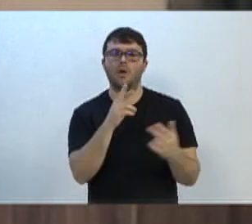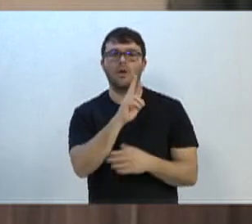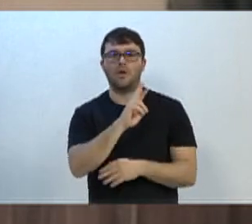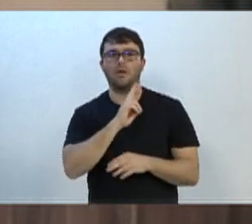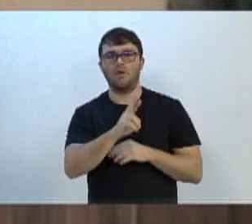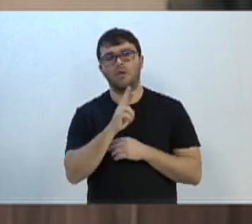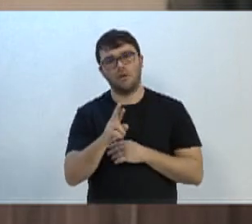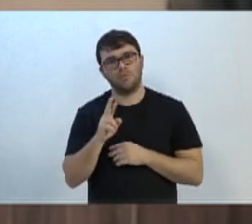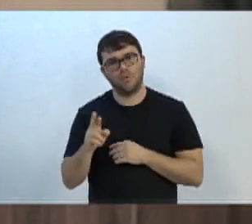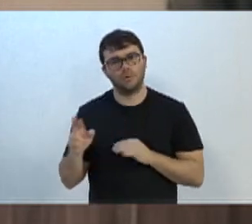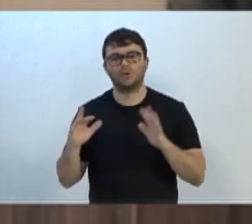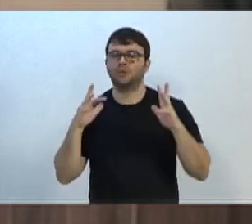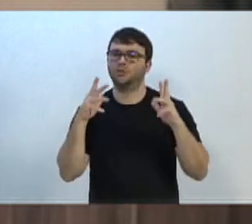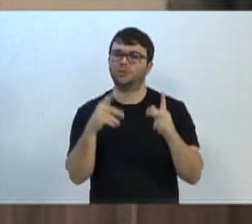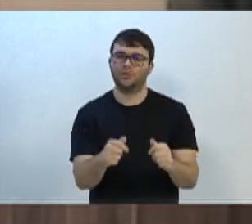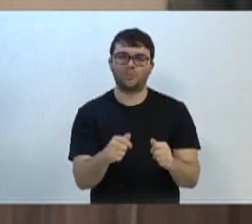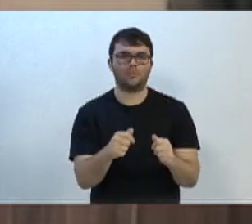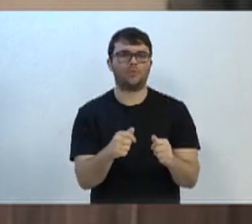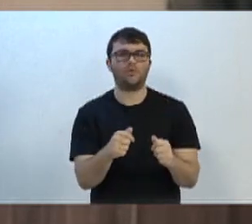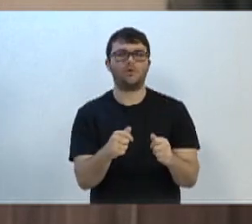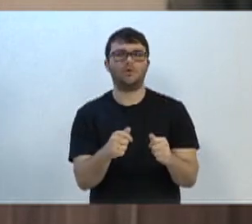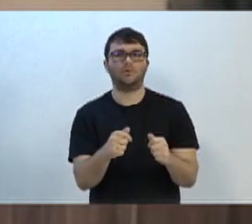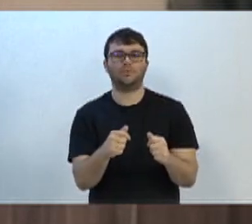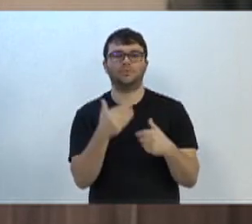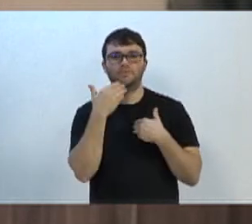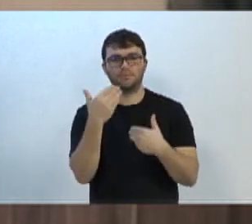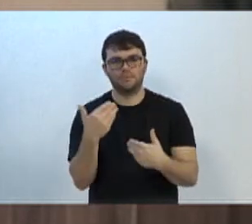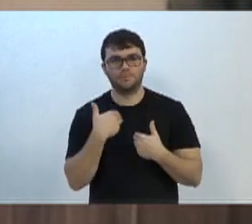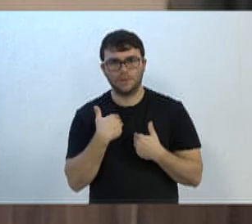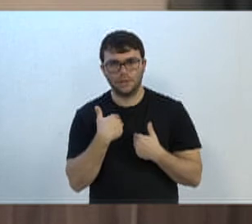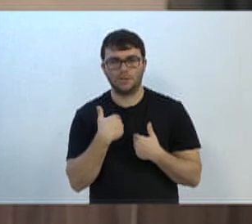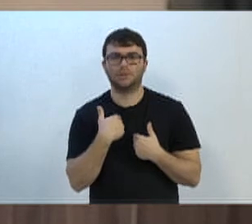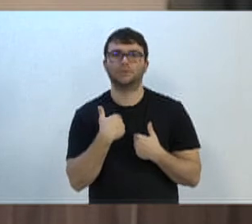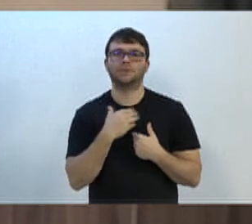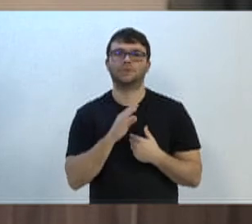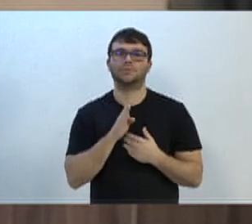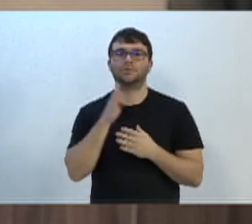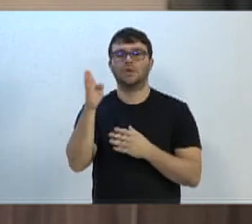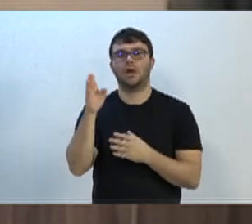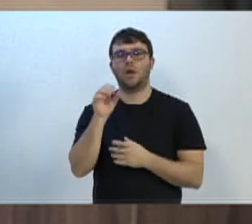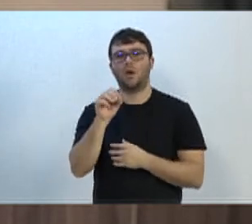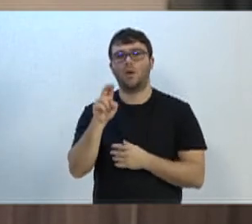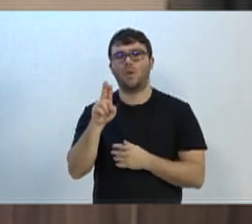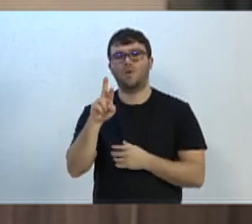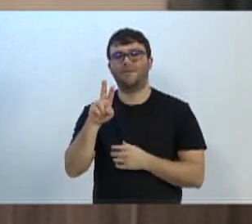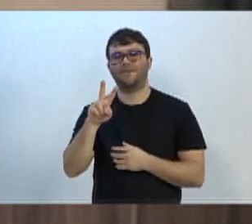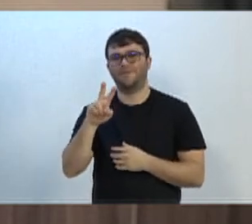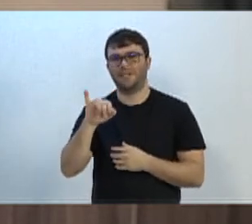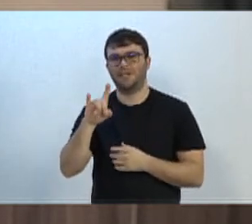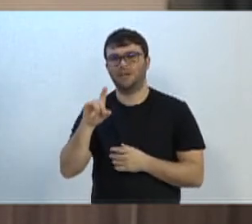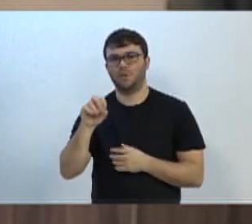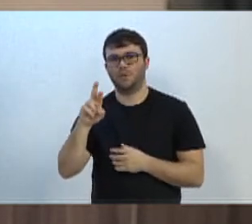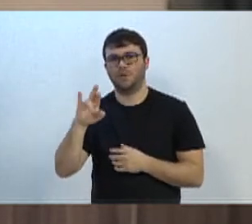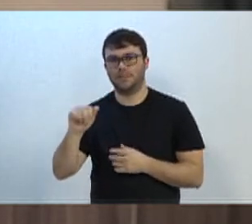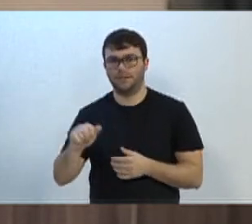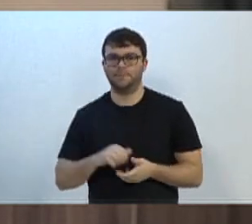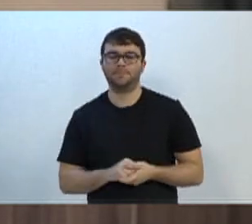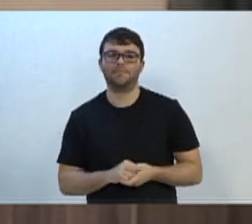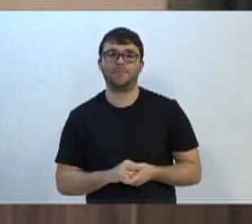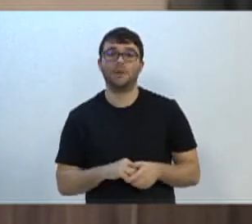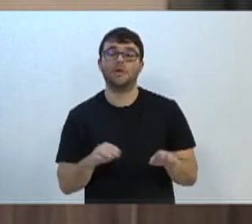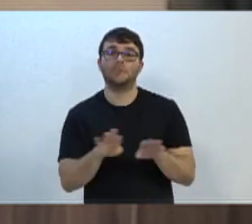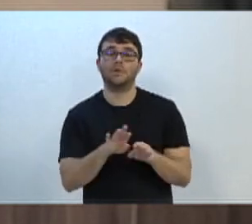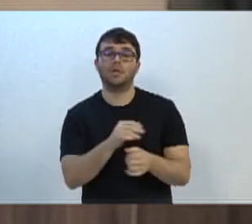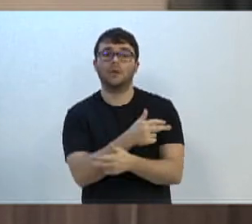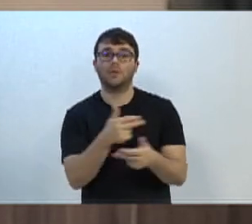todos aqueles eh aquelas solicitações que foram para ouvidoria com relação a algumas